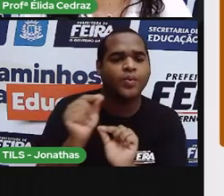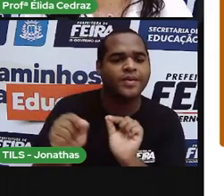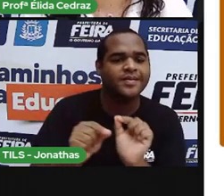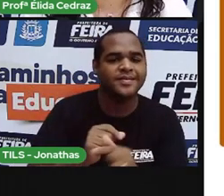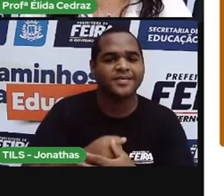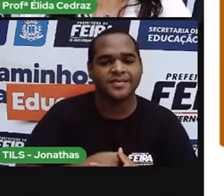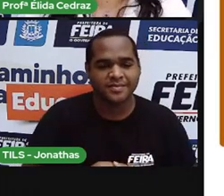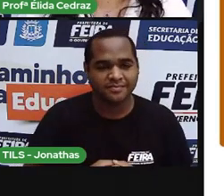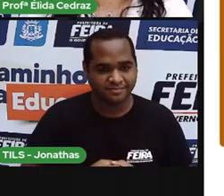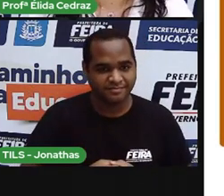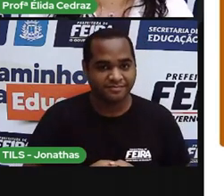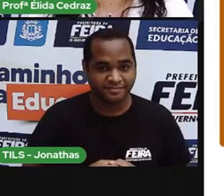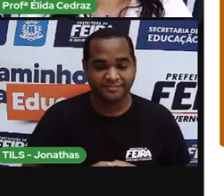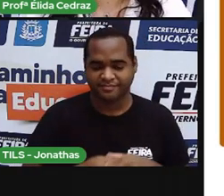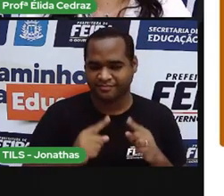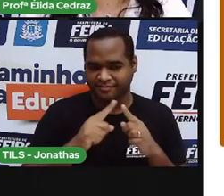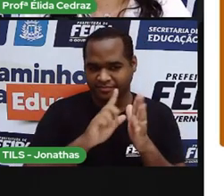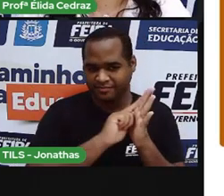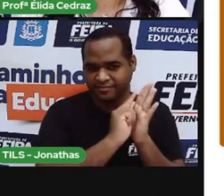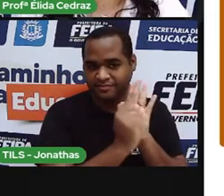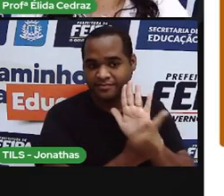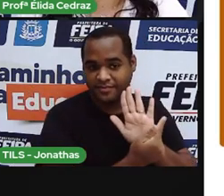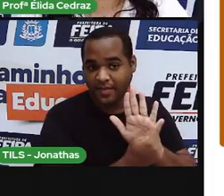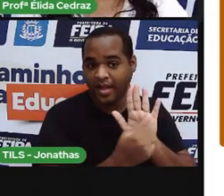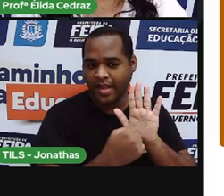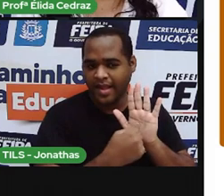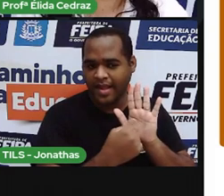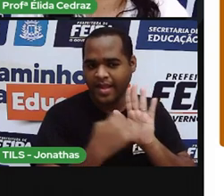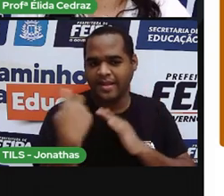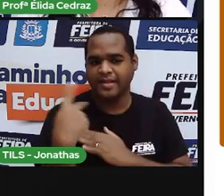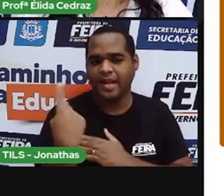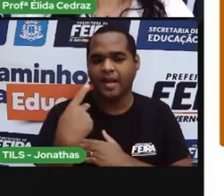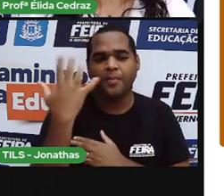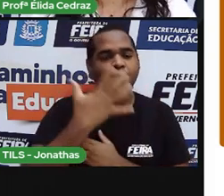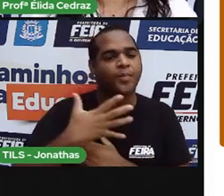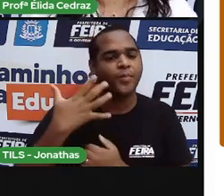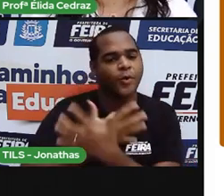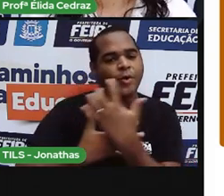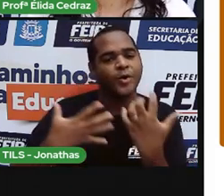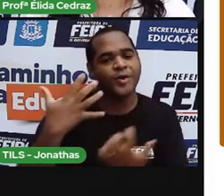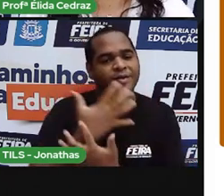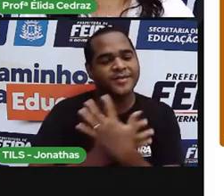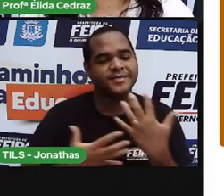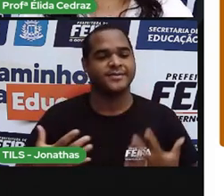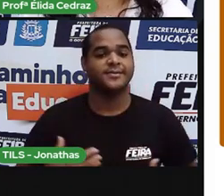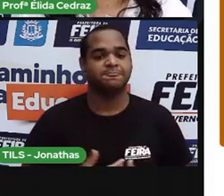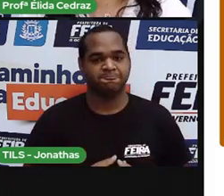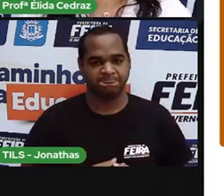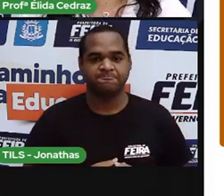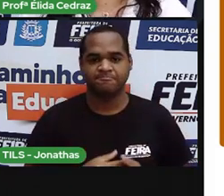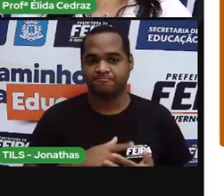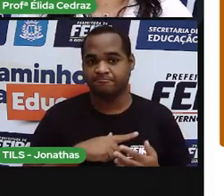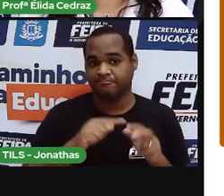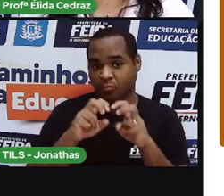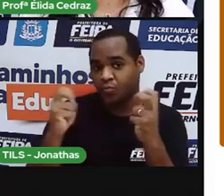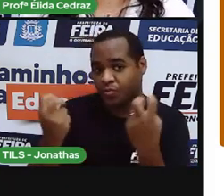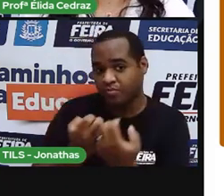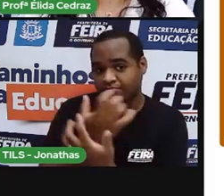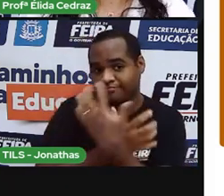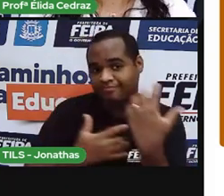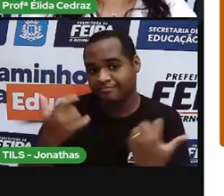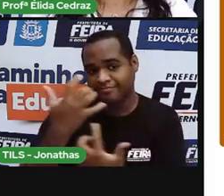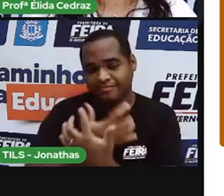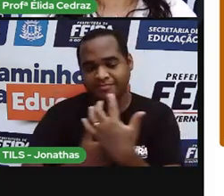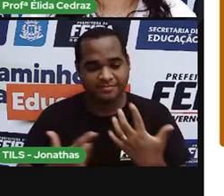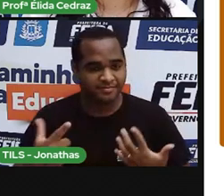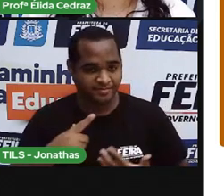Os elementos que compõem o gênero música. Nós vimos cantigas de roda